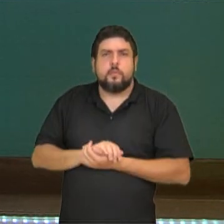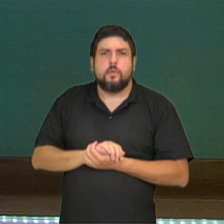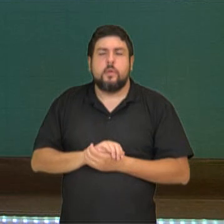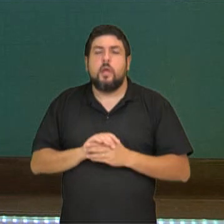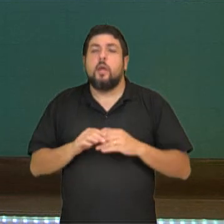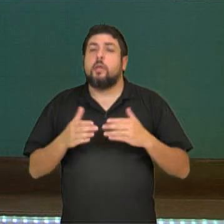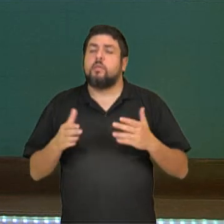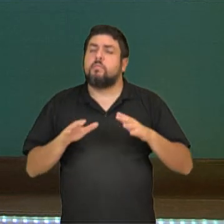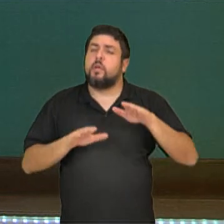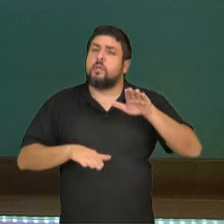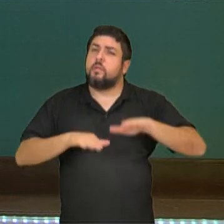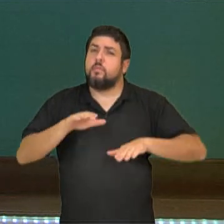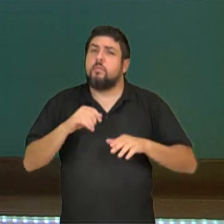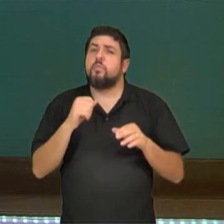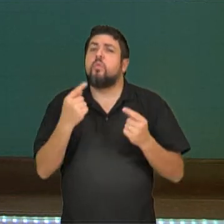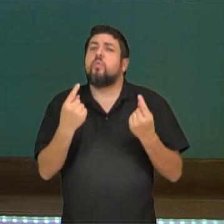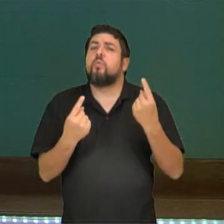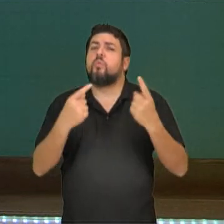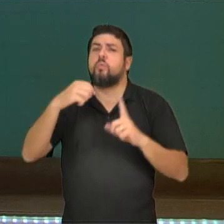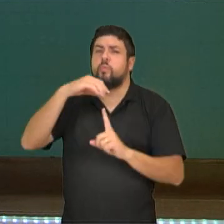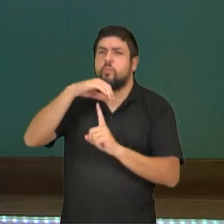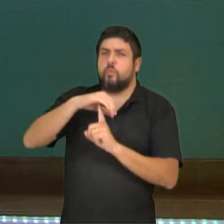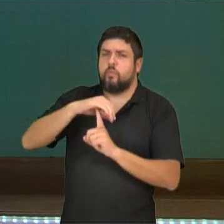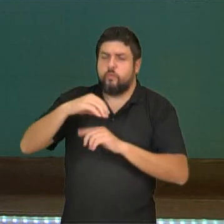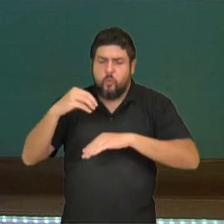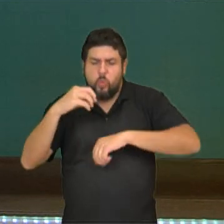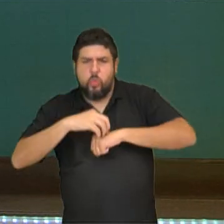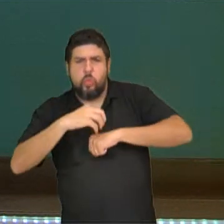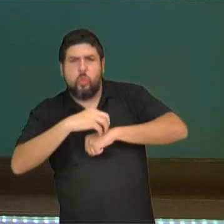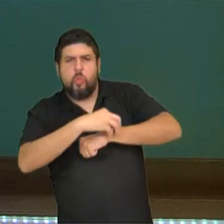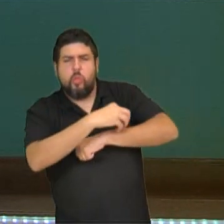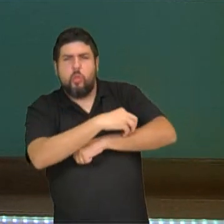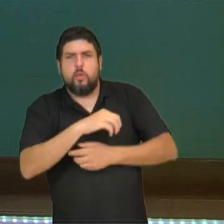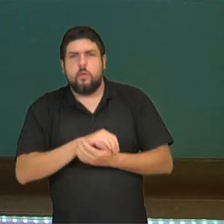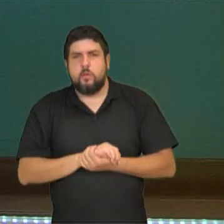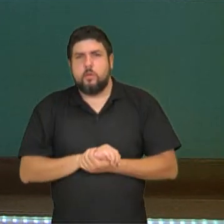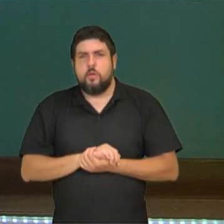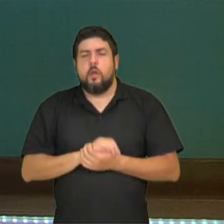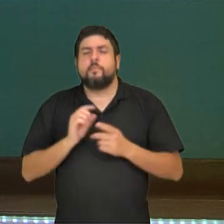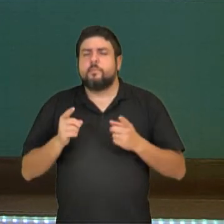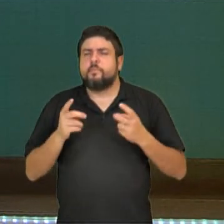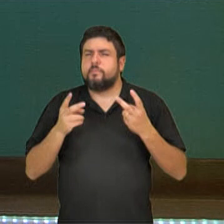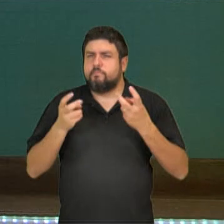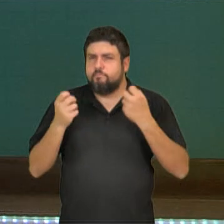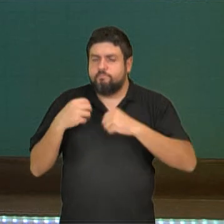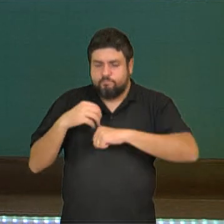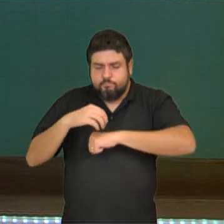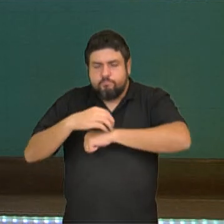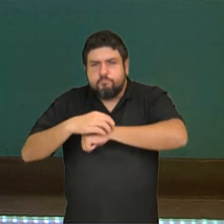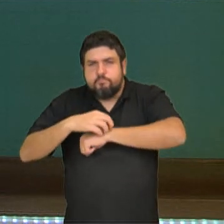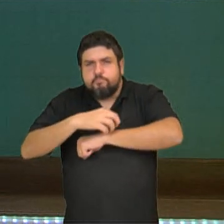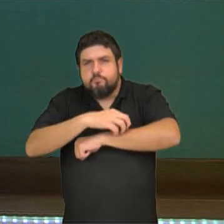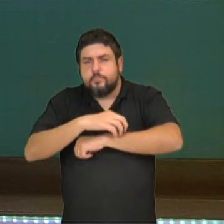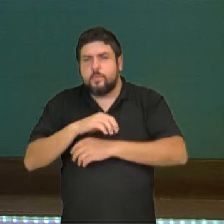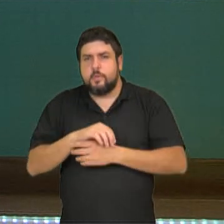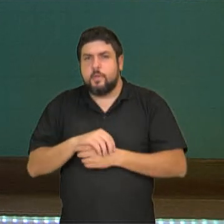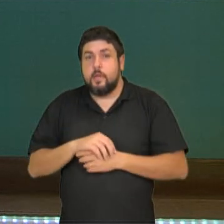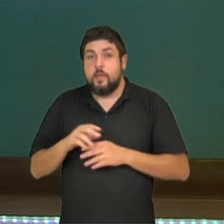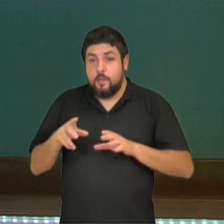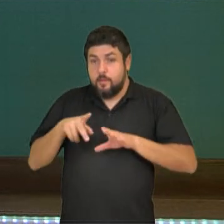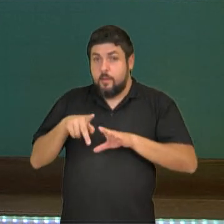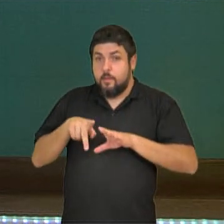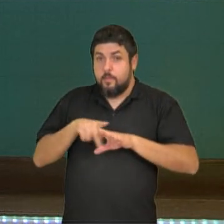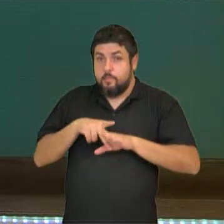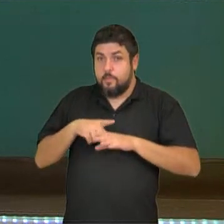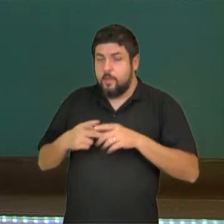tipo de fungo que está atingindo a nossa pele. Aqui a gente vai perceber algumas regiões, né? Então, aqui, por exemplo, são os pés, a gente percebe